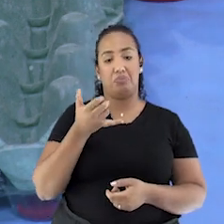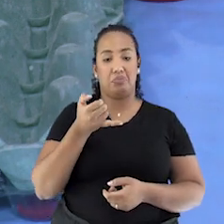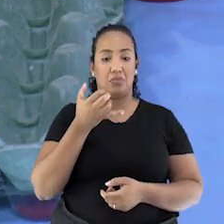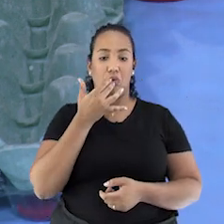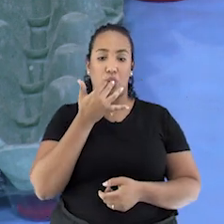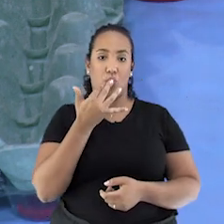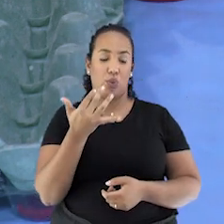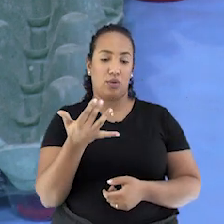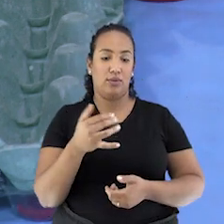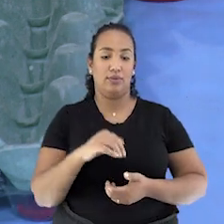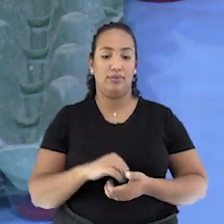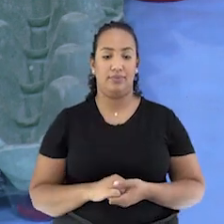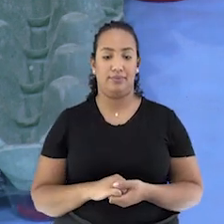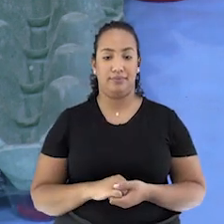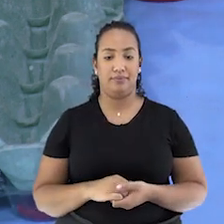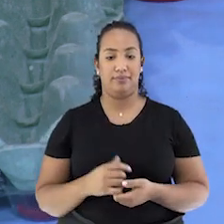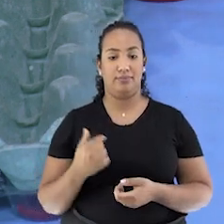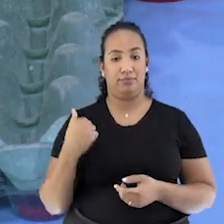cores.